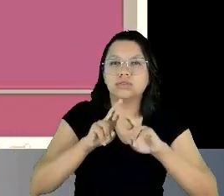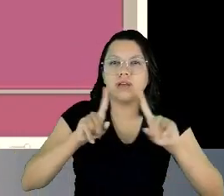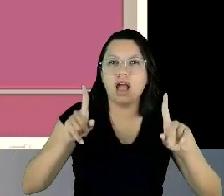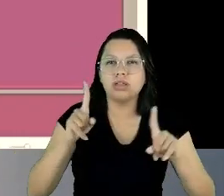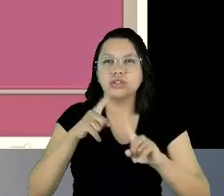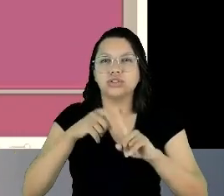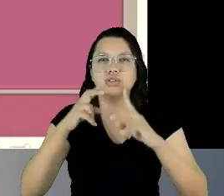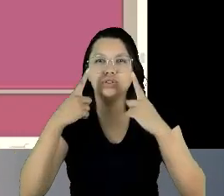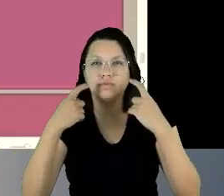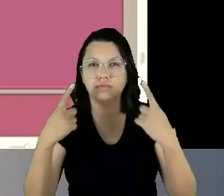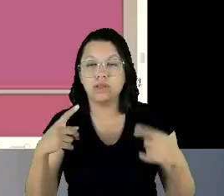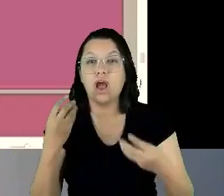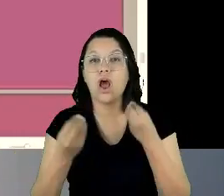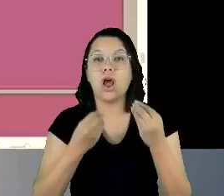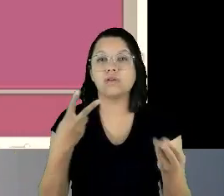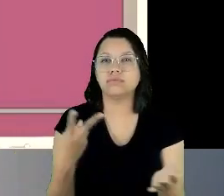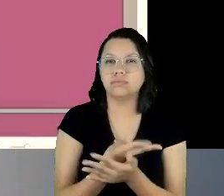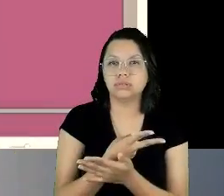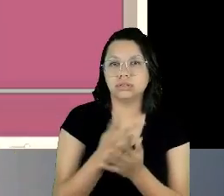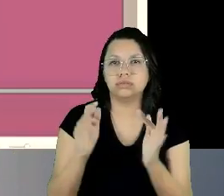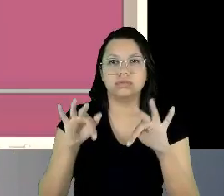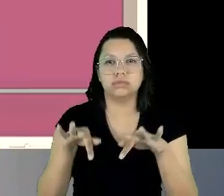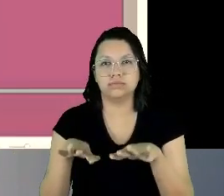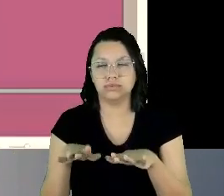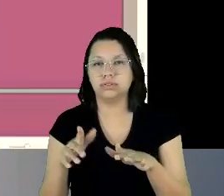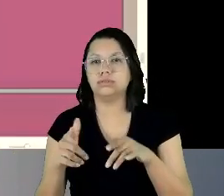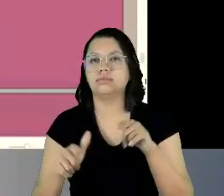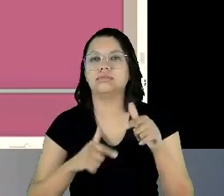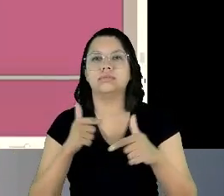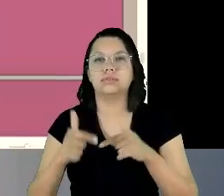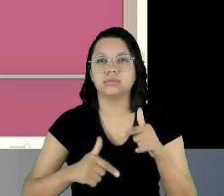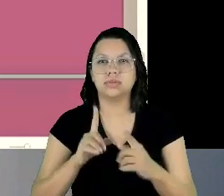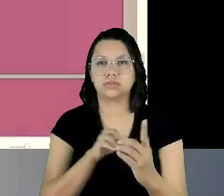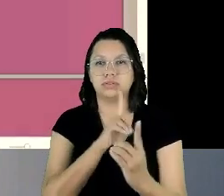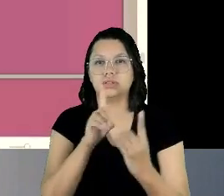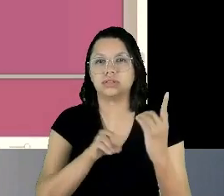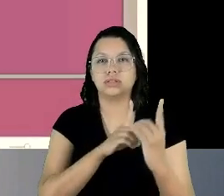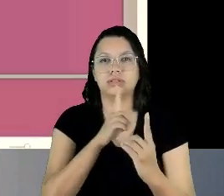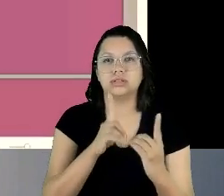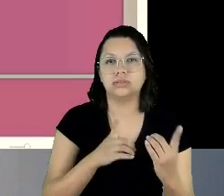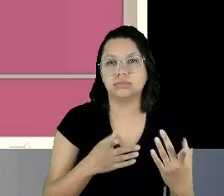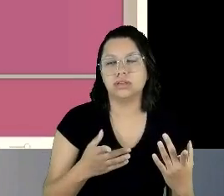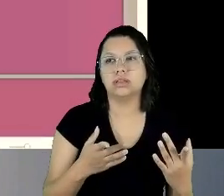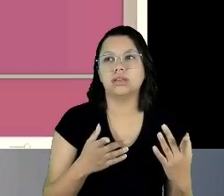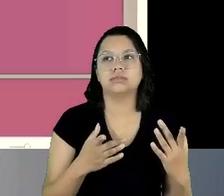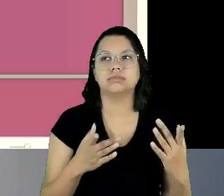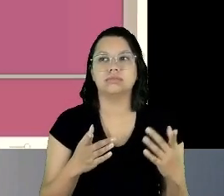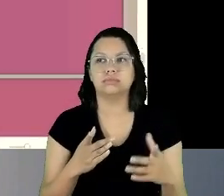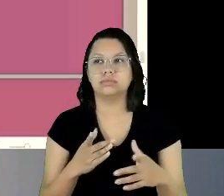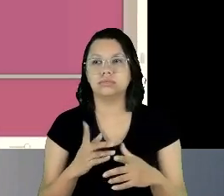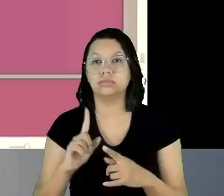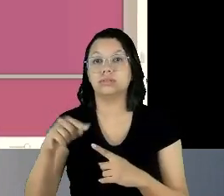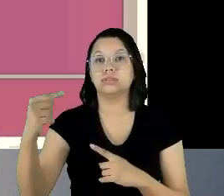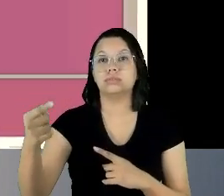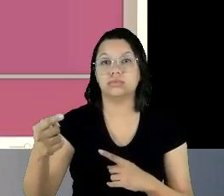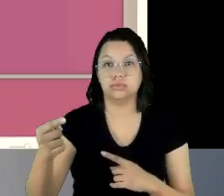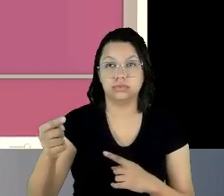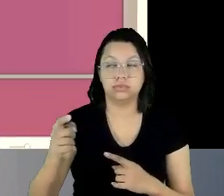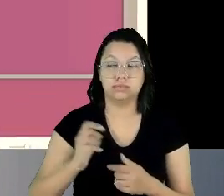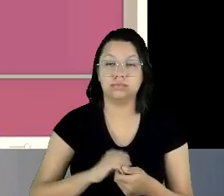de violência, como aconteceu, enfim, serviços de atendimento. E